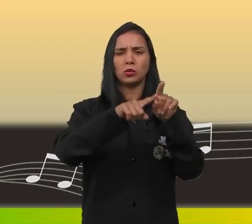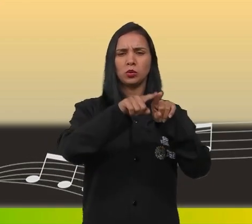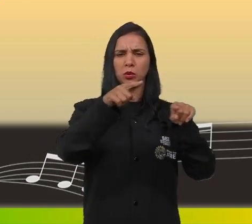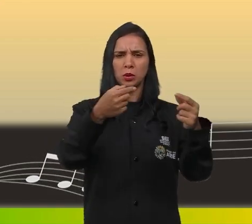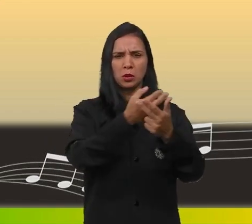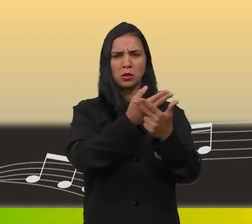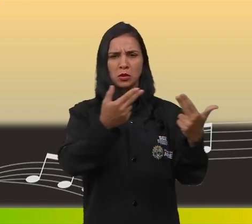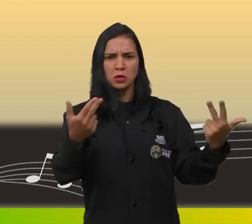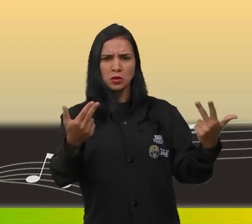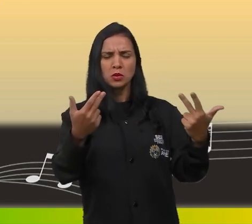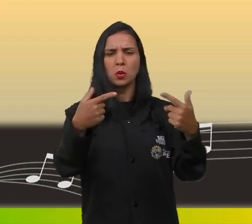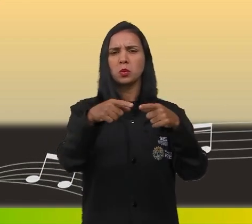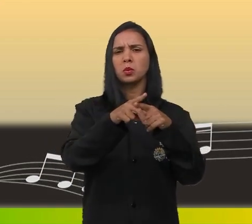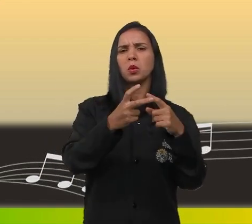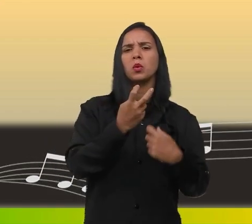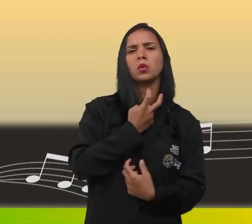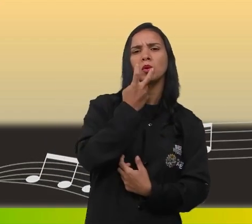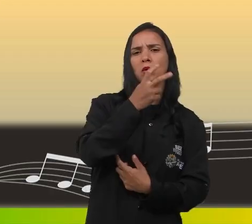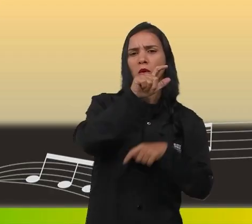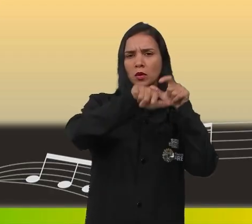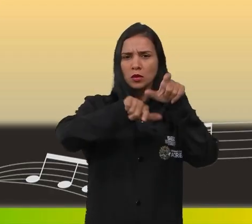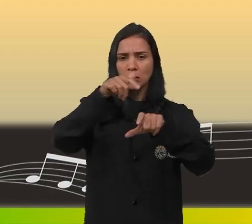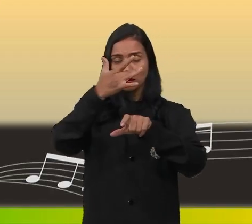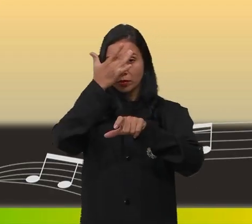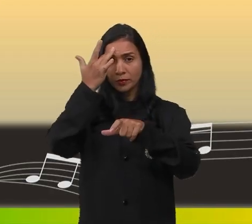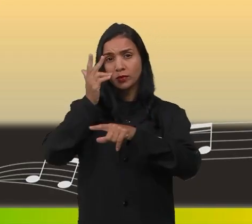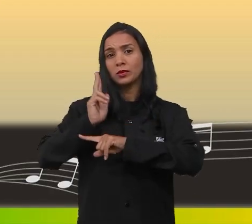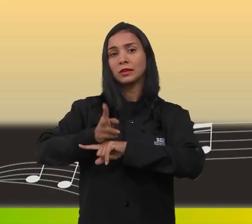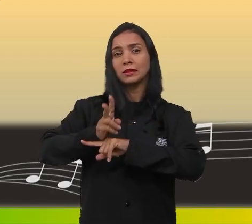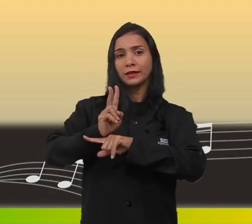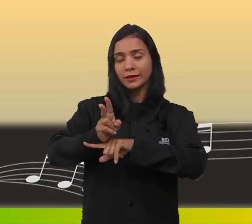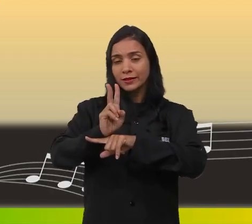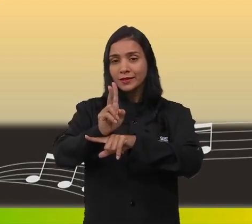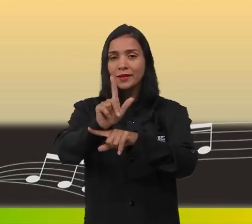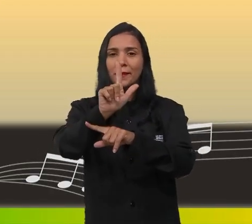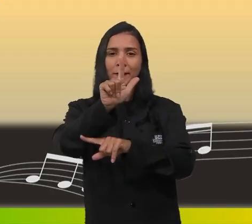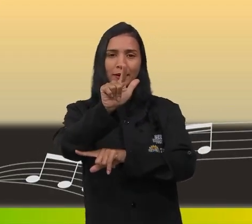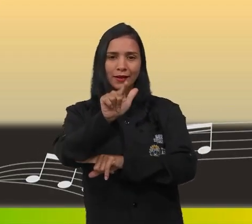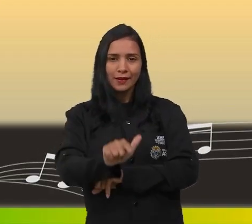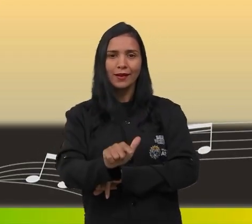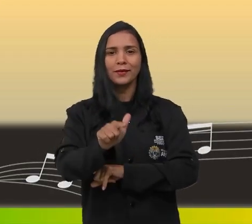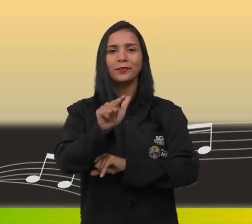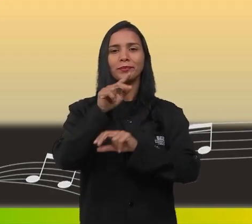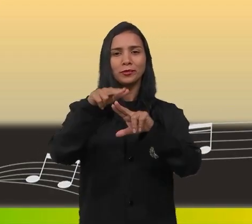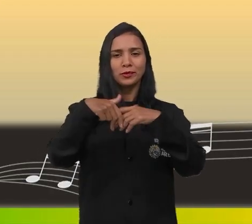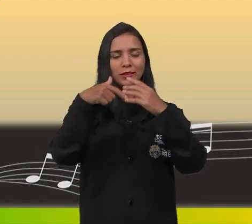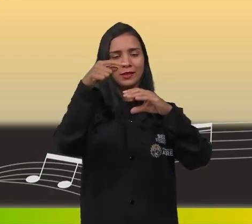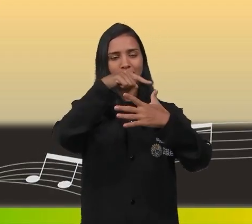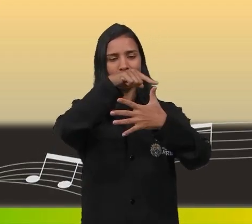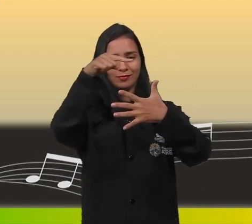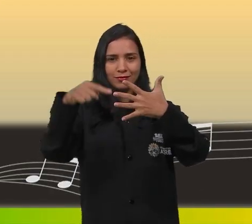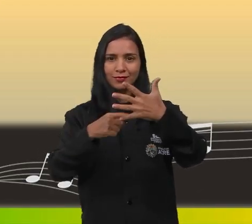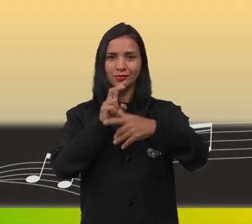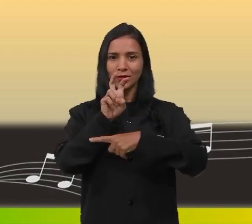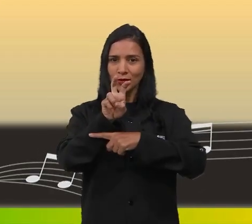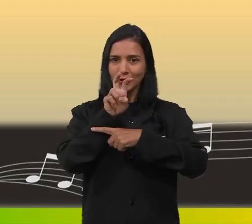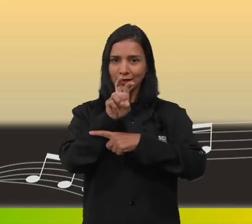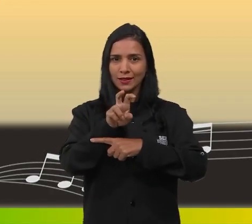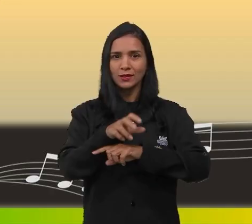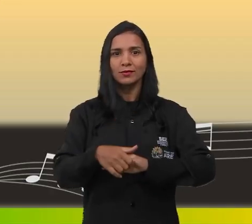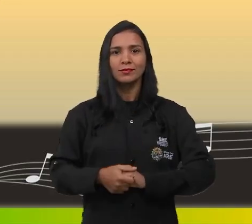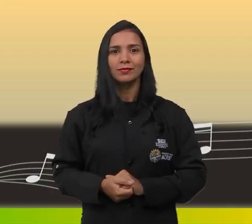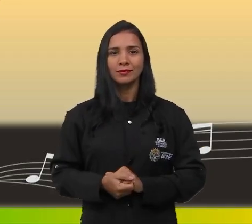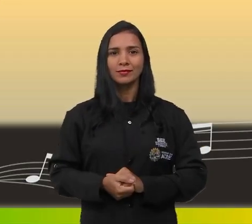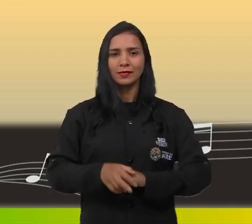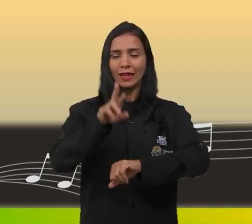som das vozes. Então, a gente vai estar falando desses elementos, desses 5 elementos aqui.